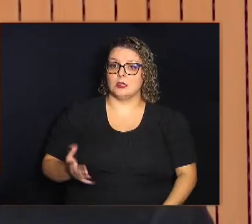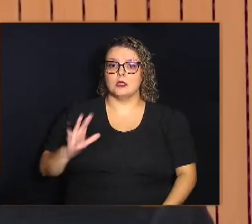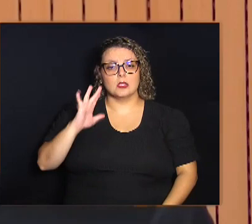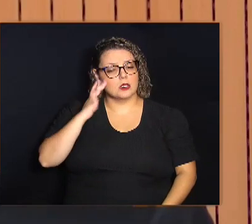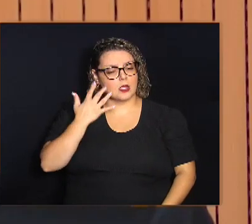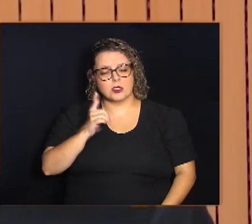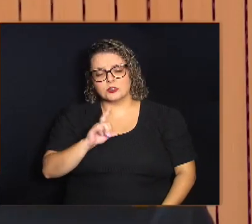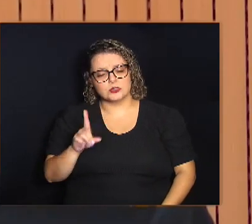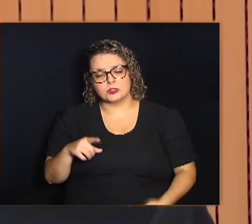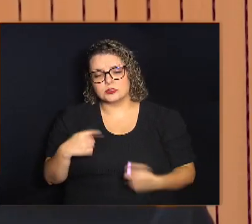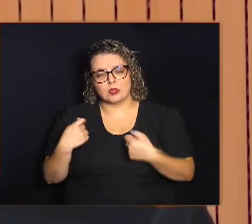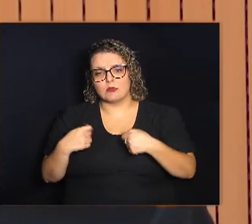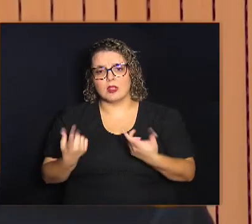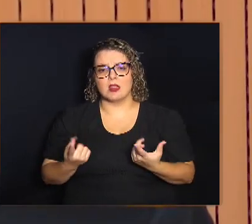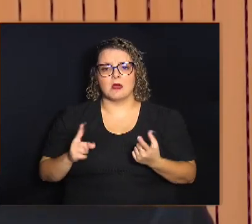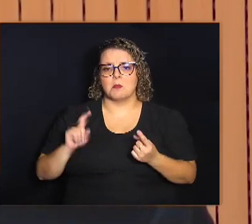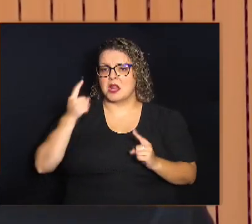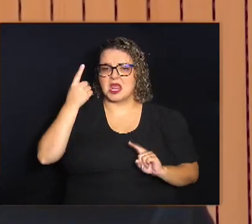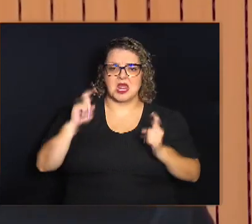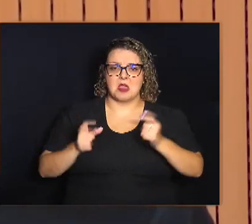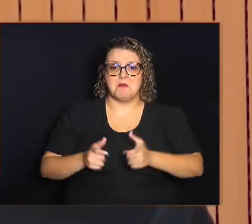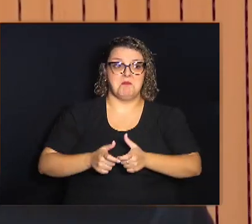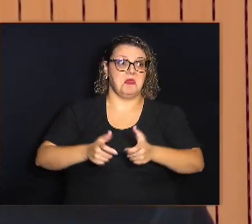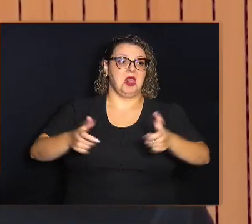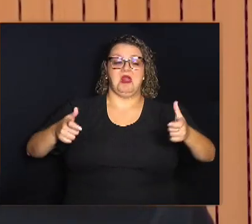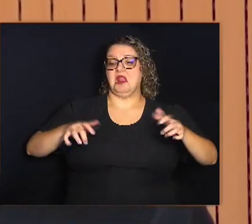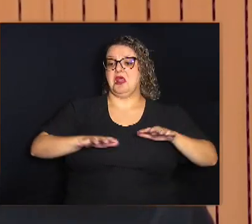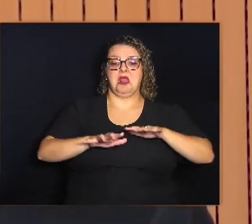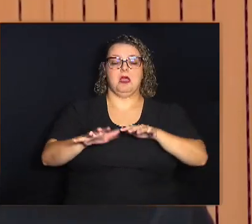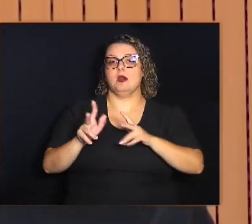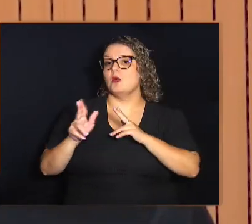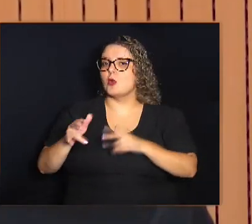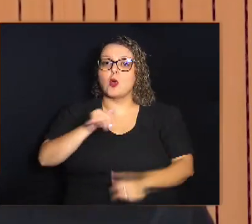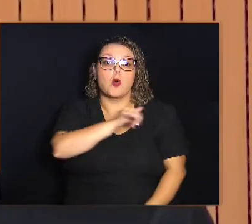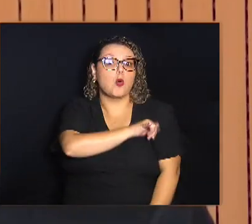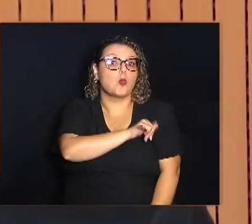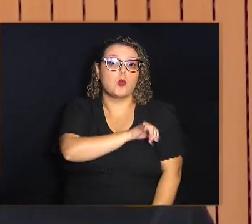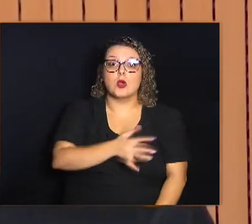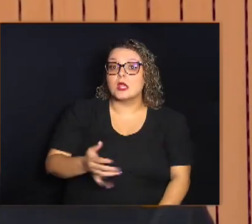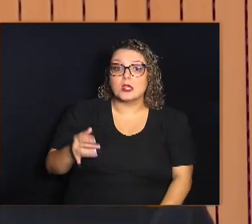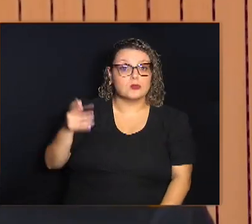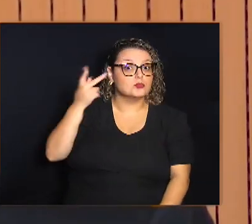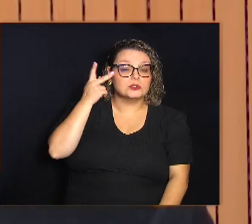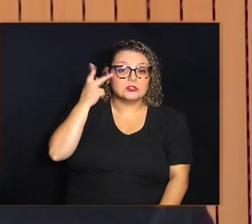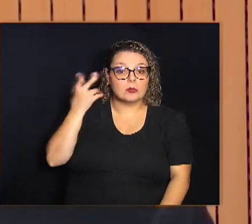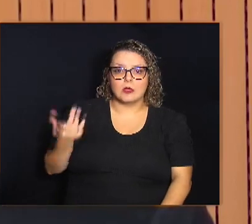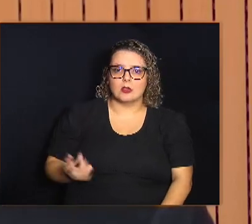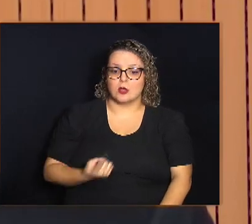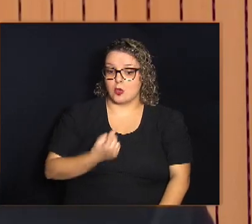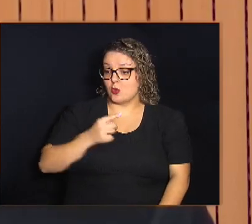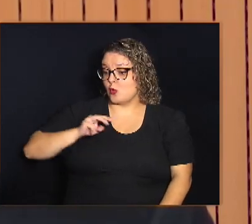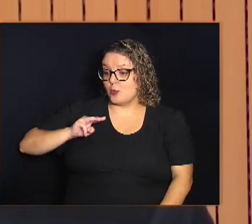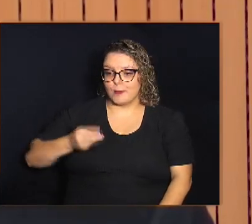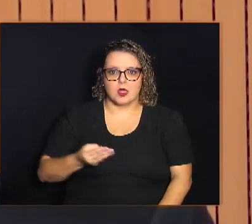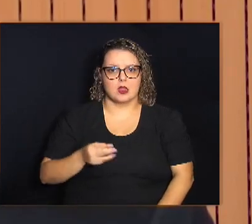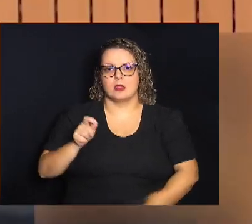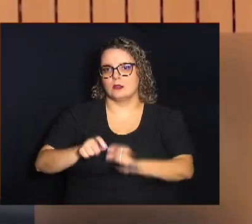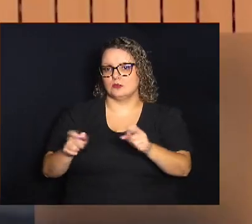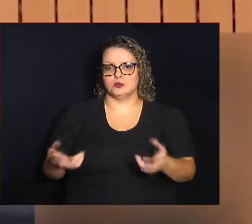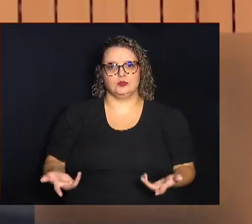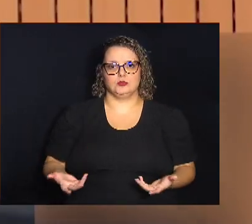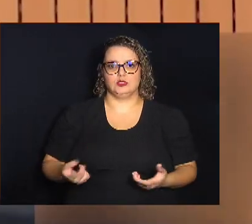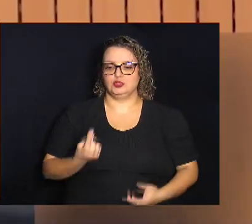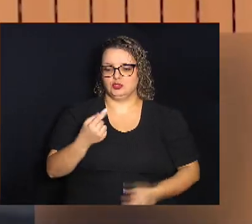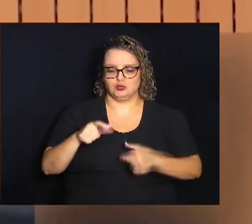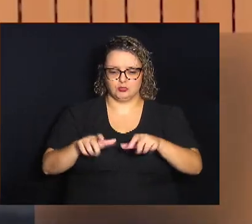que não deve virar Carnaval dos mega blocos, como a gente tem em Rio, São Paulo, que chega a ter 1 milhão de pessoas num bloco.